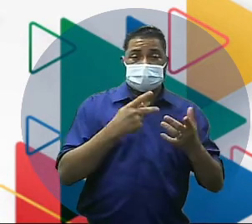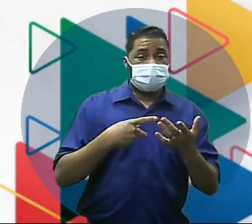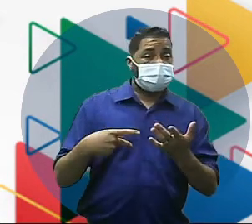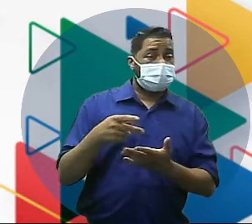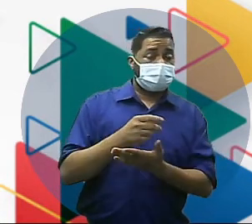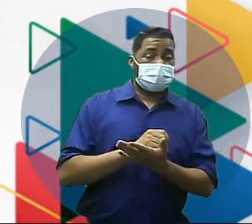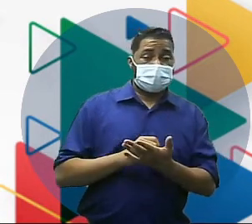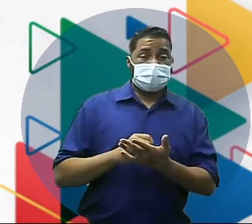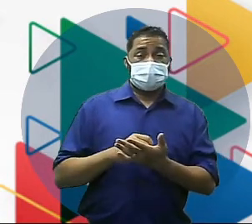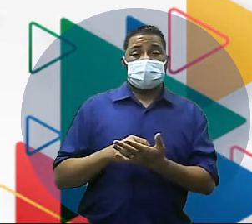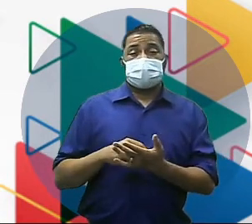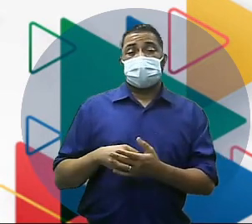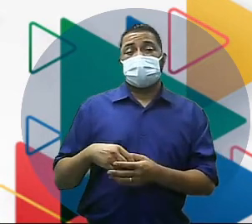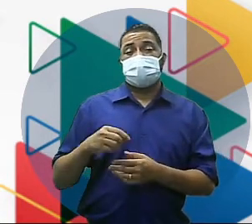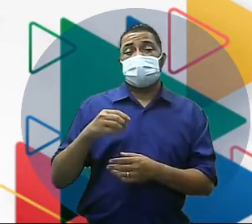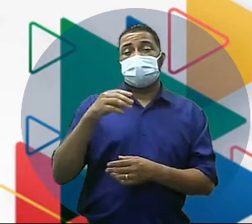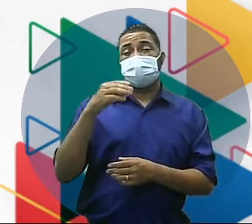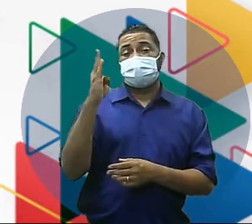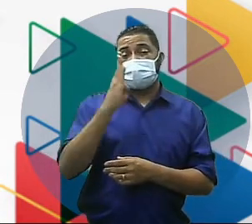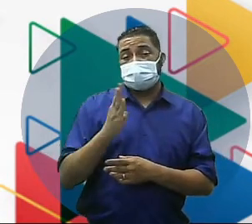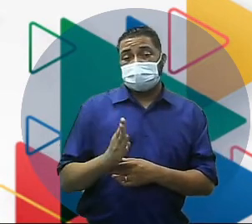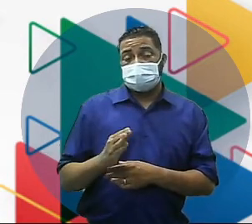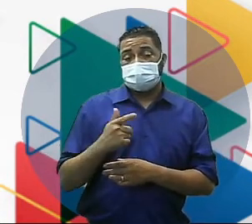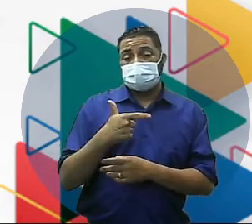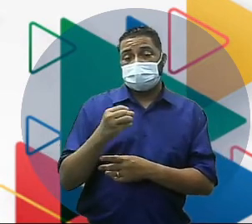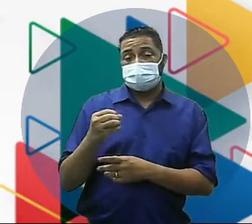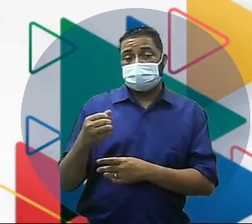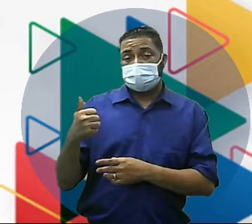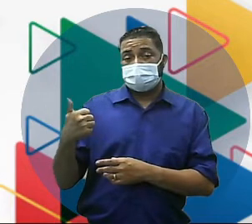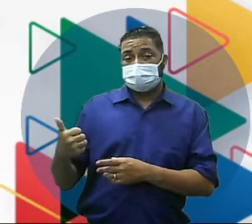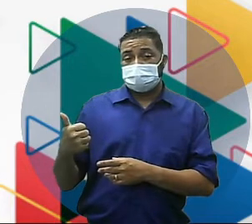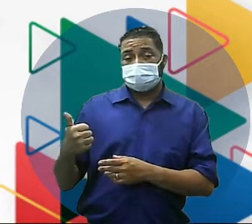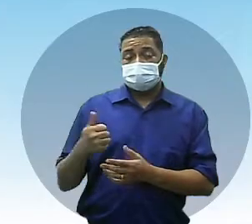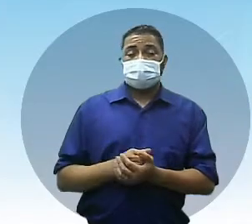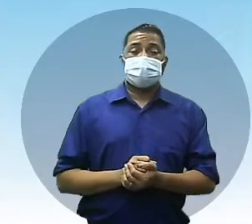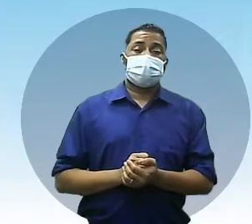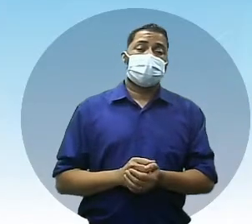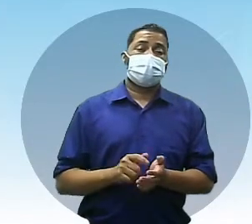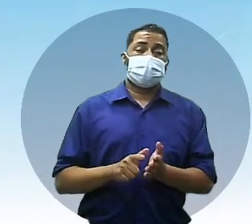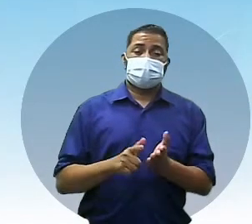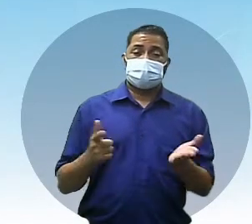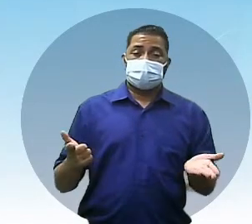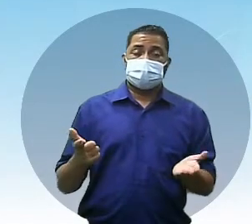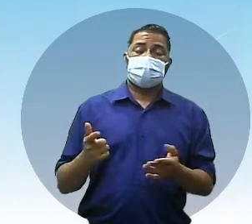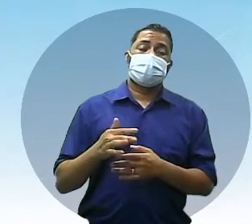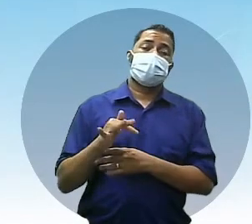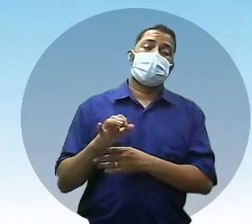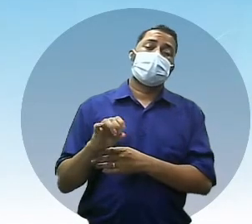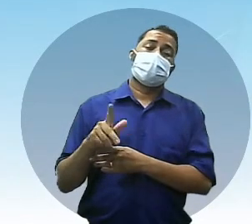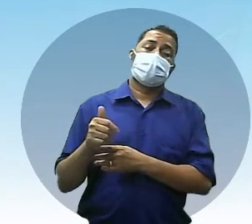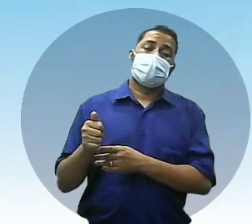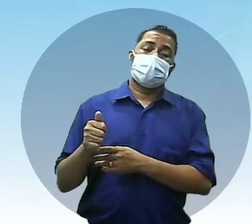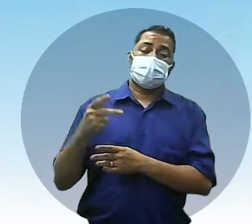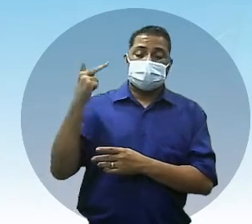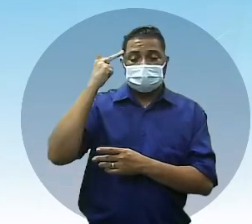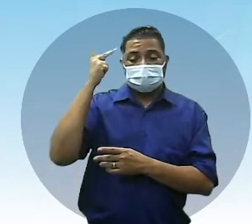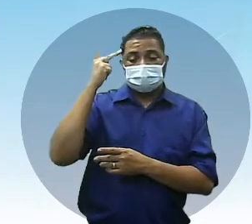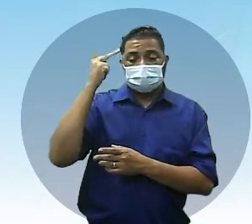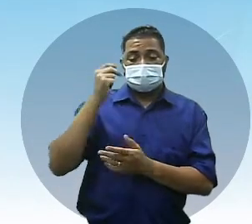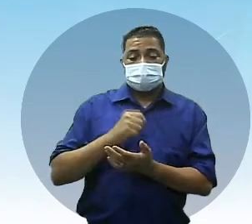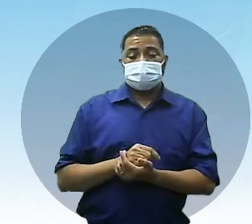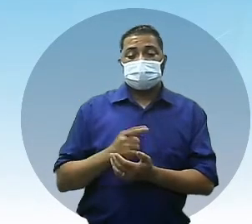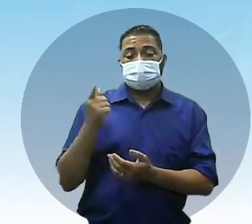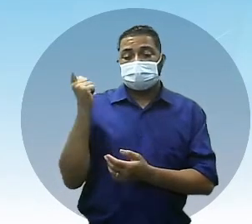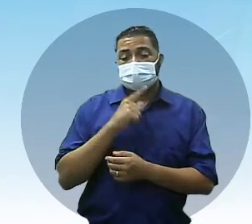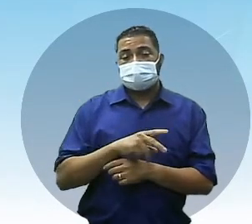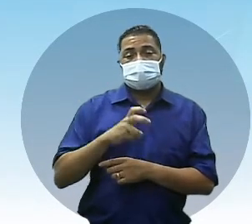disco brasileiro em 2001 pela Folha de São Paulo. Eu concordo. Considerado o